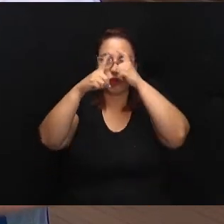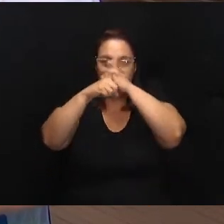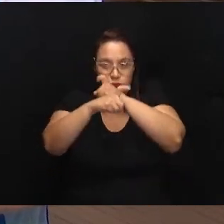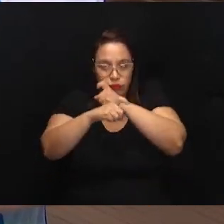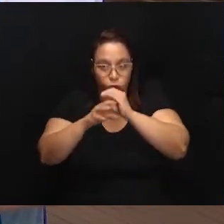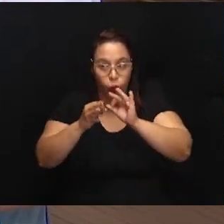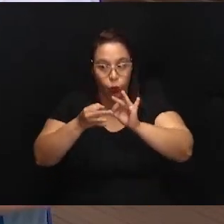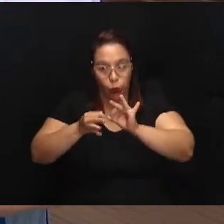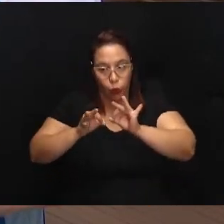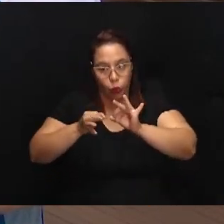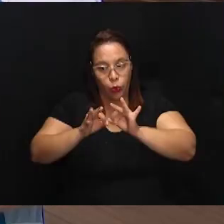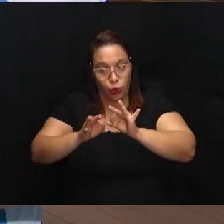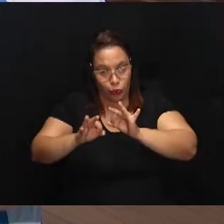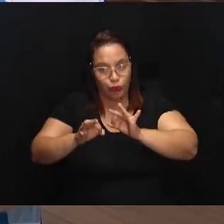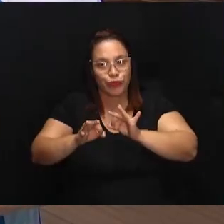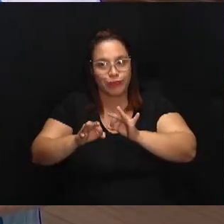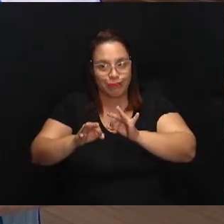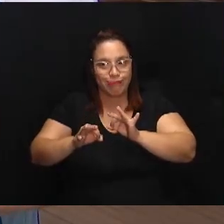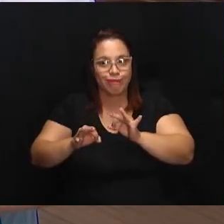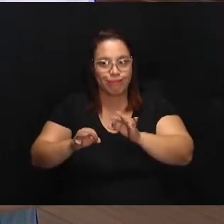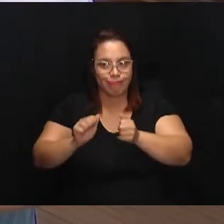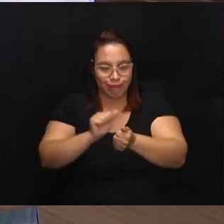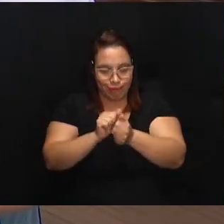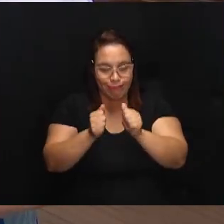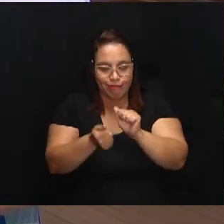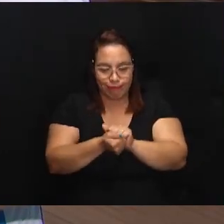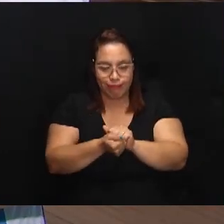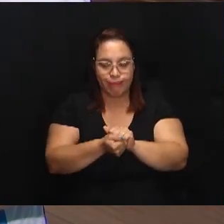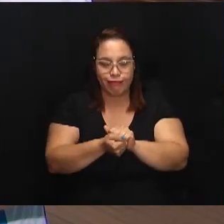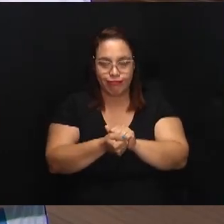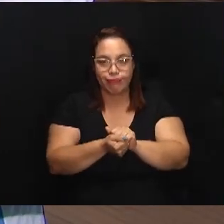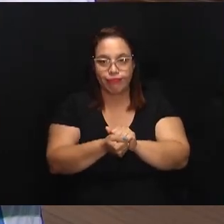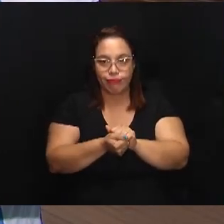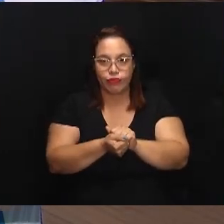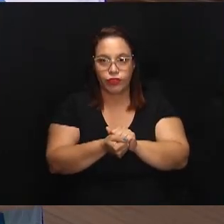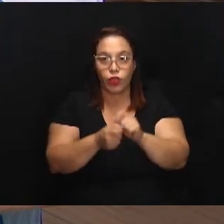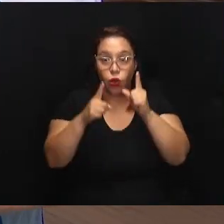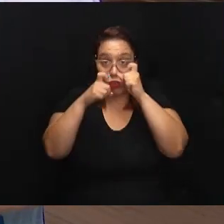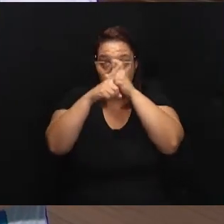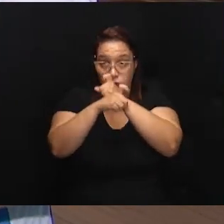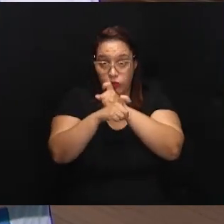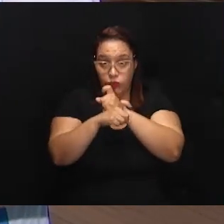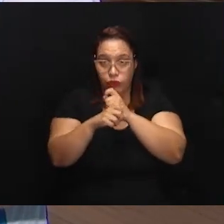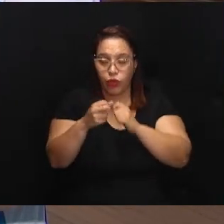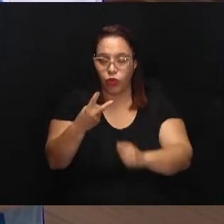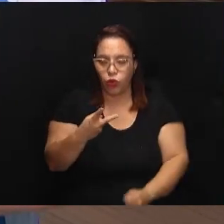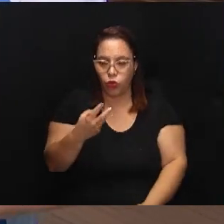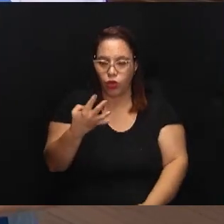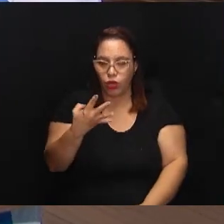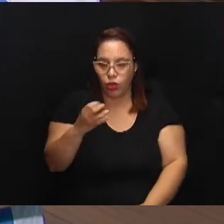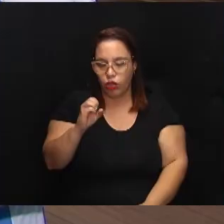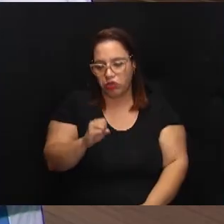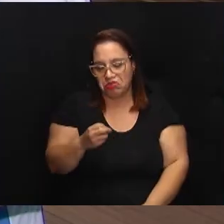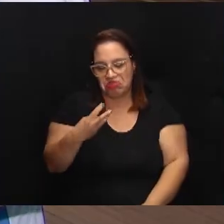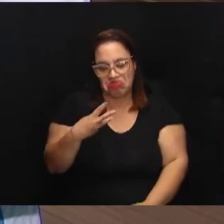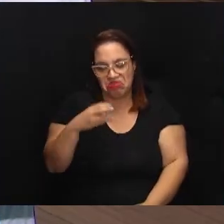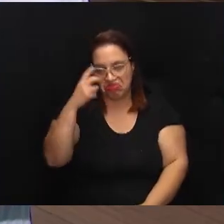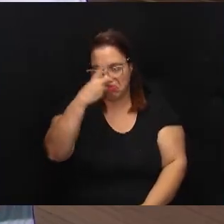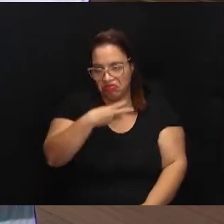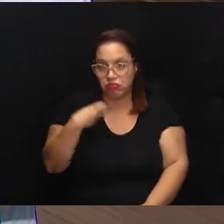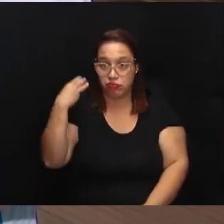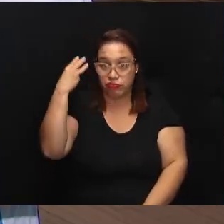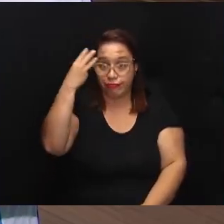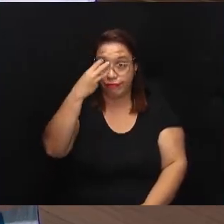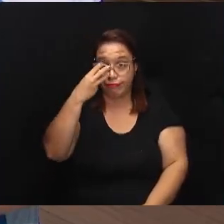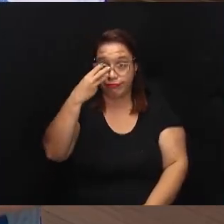se alongado um pouco mais, né? Devido à adaptação, né, ao desafio. Tem durado 2h40, 3 horas. A gente viu aí na TV